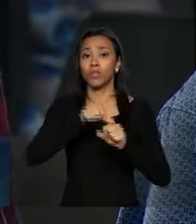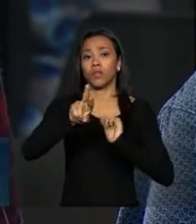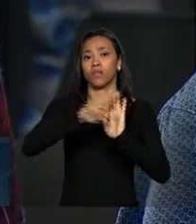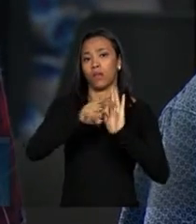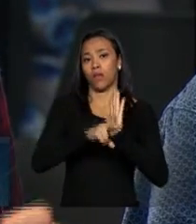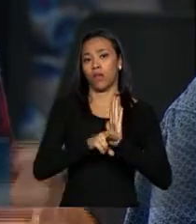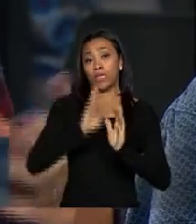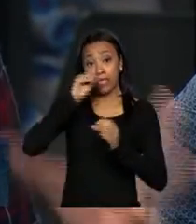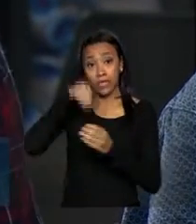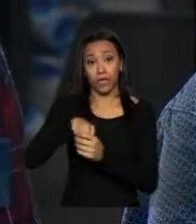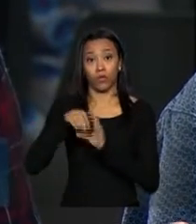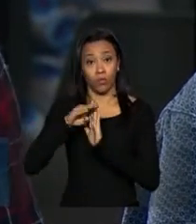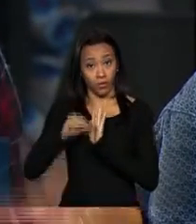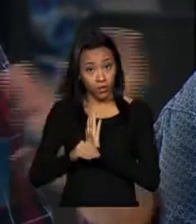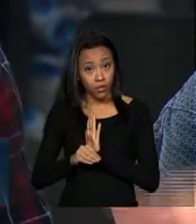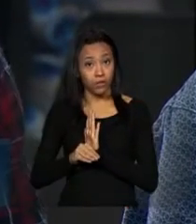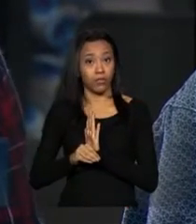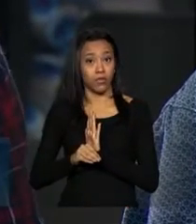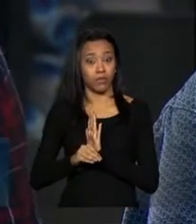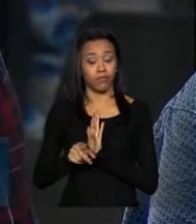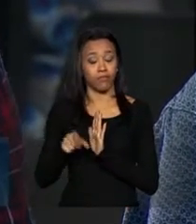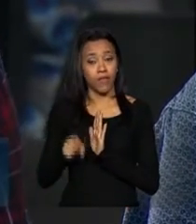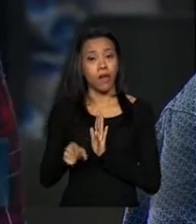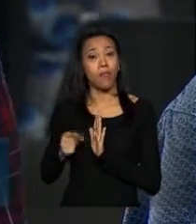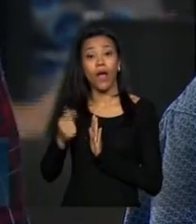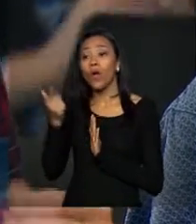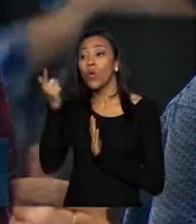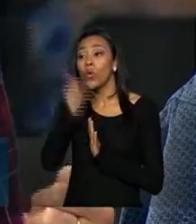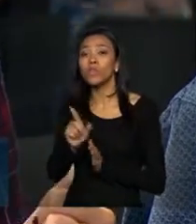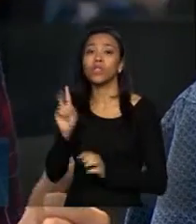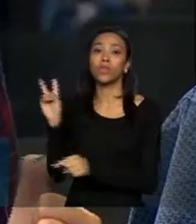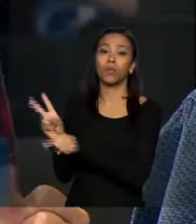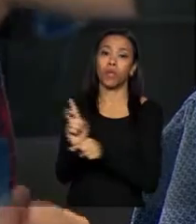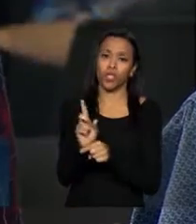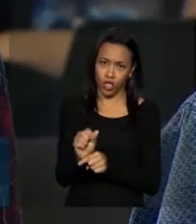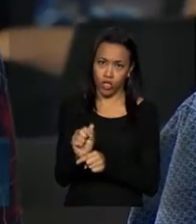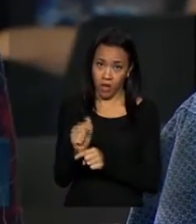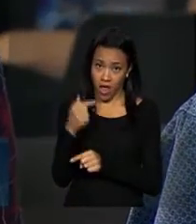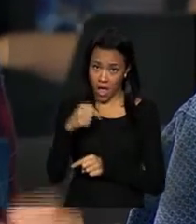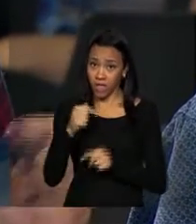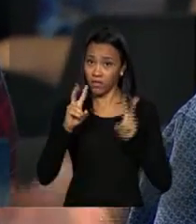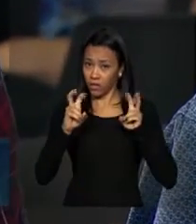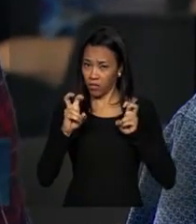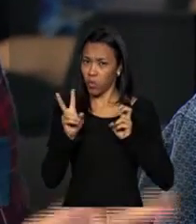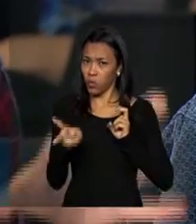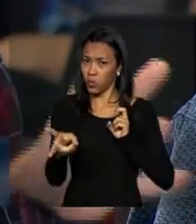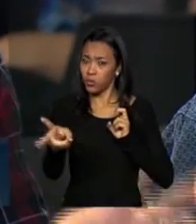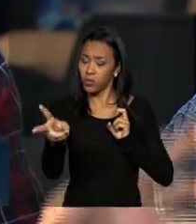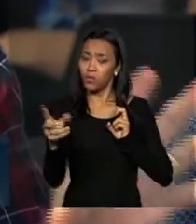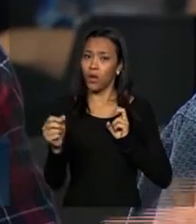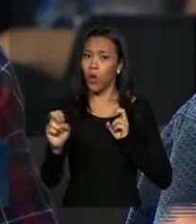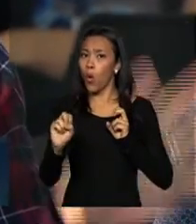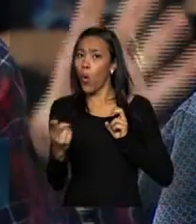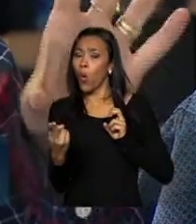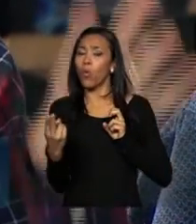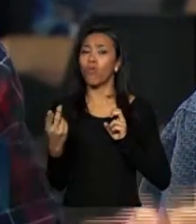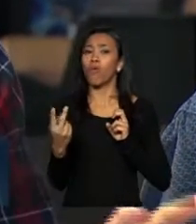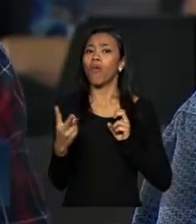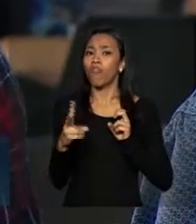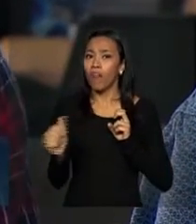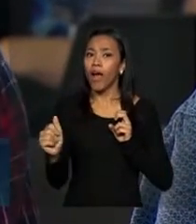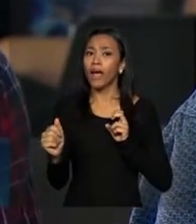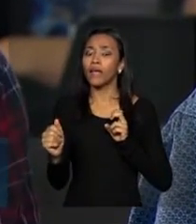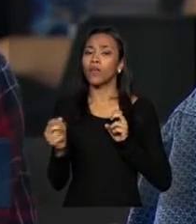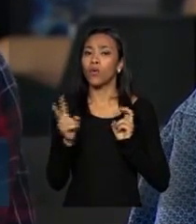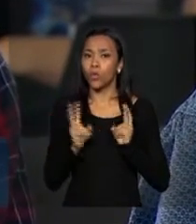programa. Regras para acesso ao financiamento. Essa discussão continua ou o PROEX vai funcionar com as